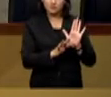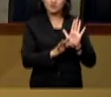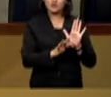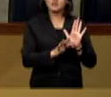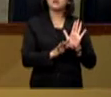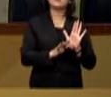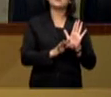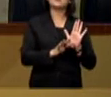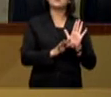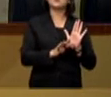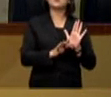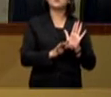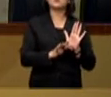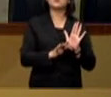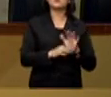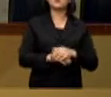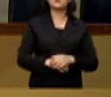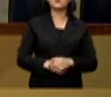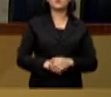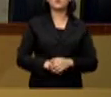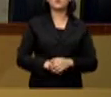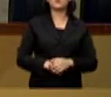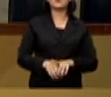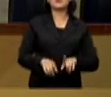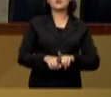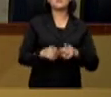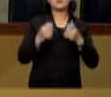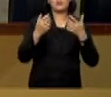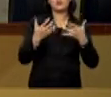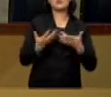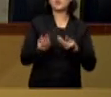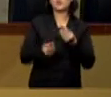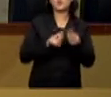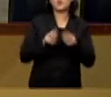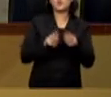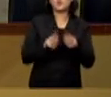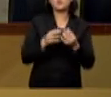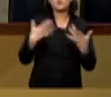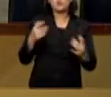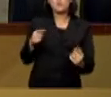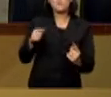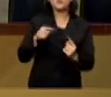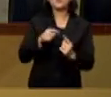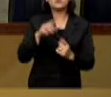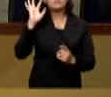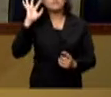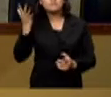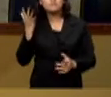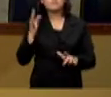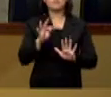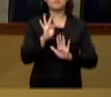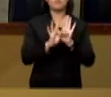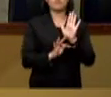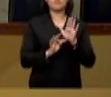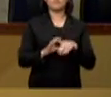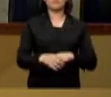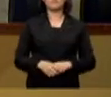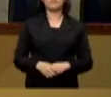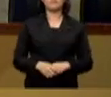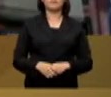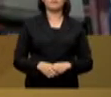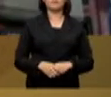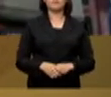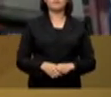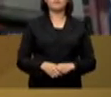diminuta explicação também de que como chegou a essa modulação. Com a palavra, Excelência. Boa